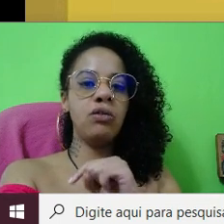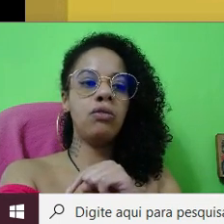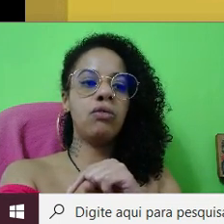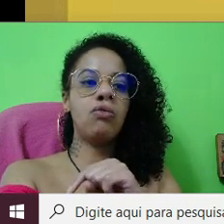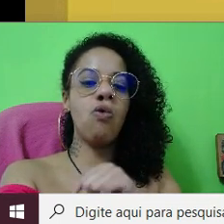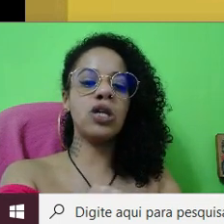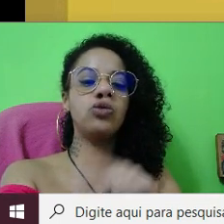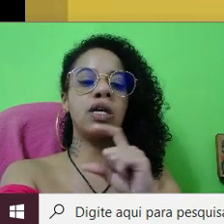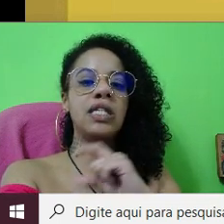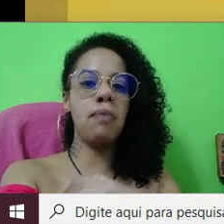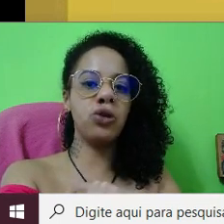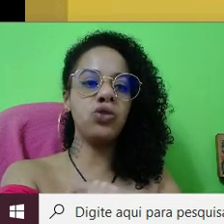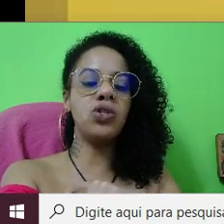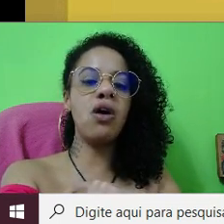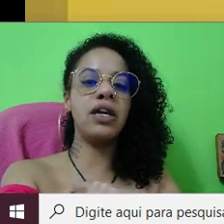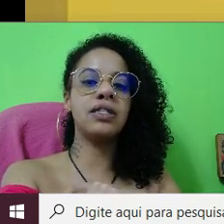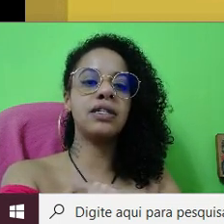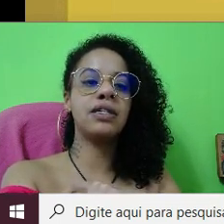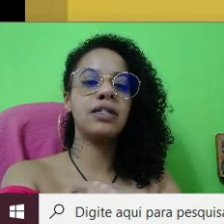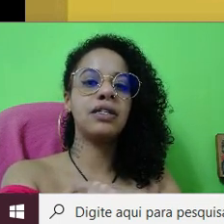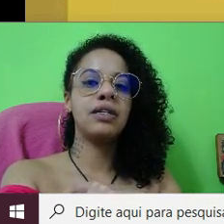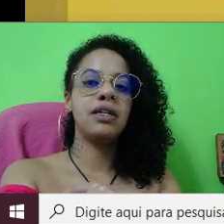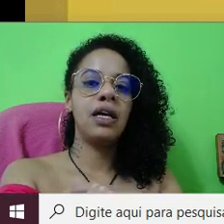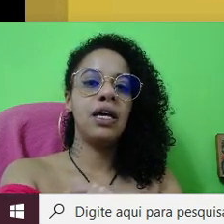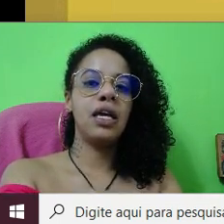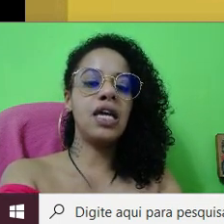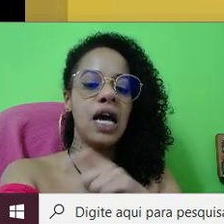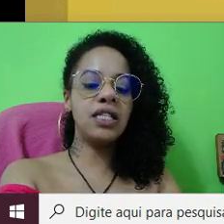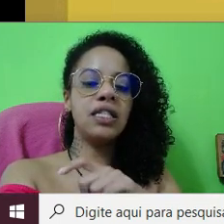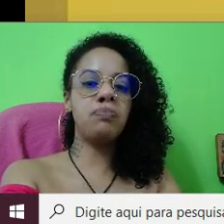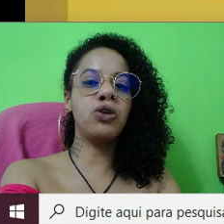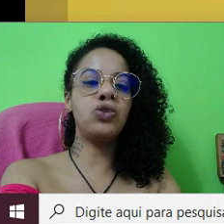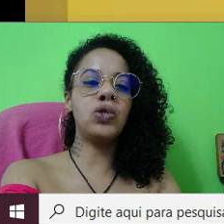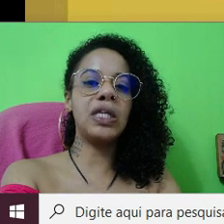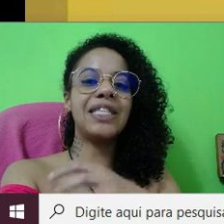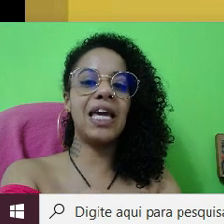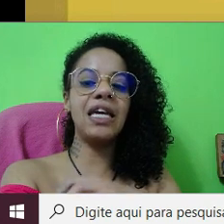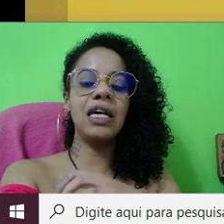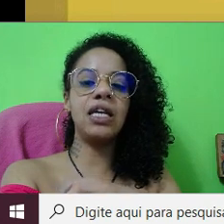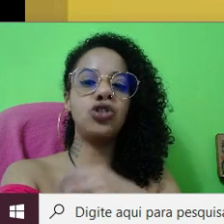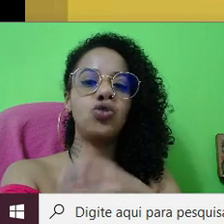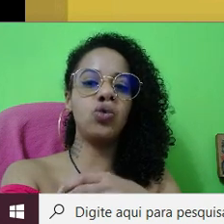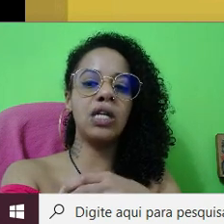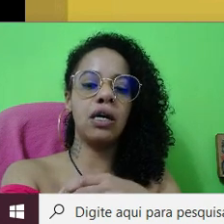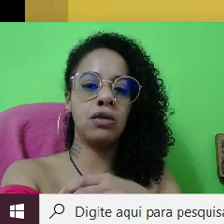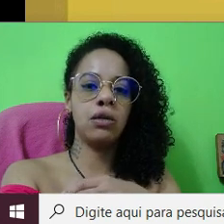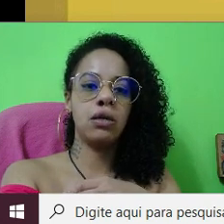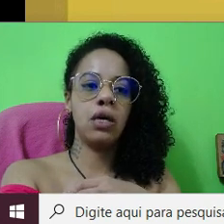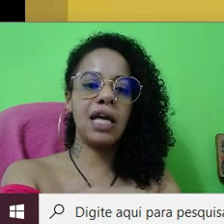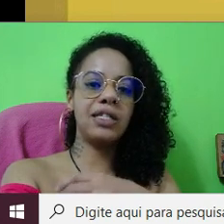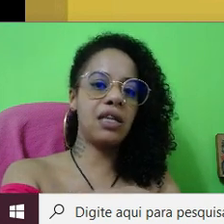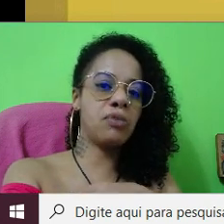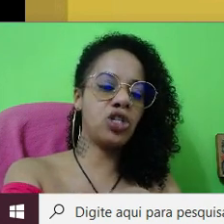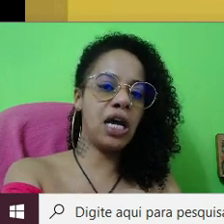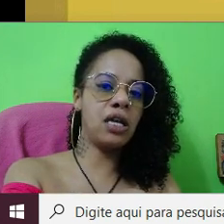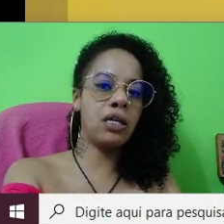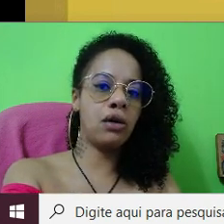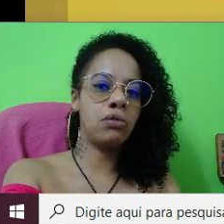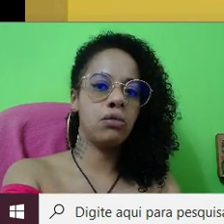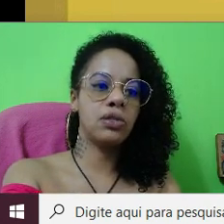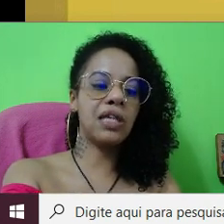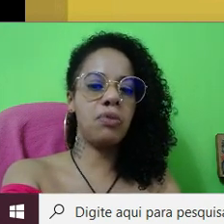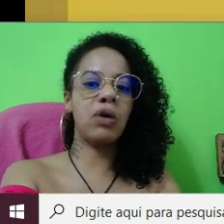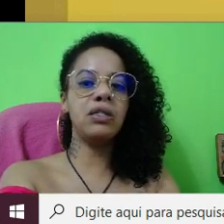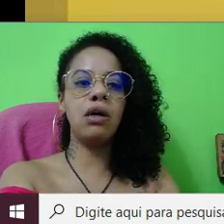vão vir com as suas reproduções E essas reproduções quem estuda a Extrema